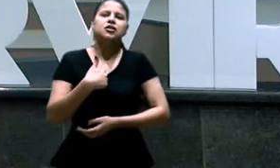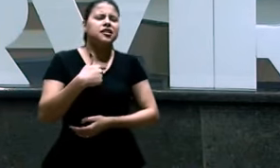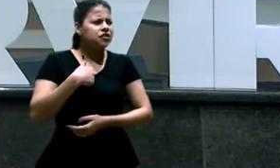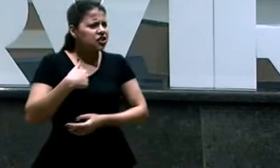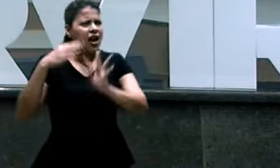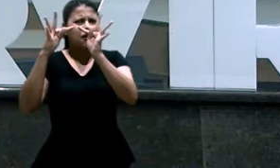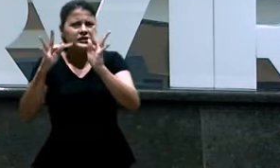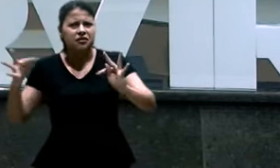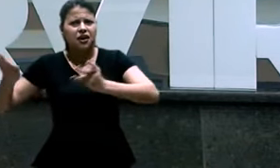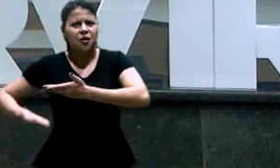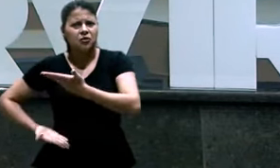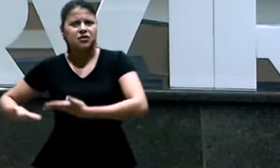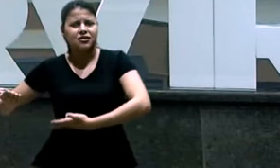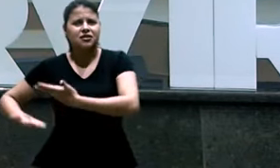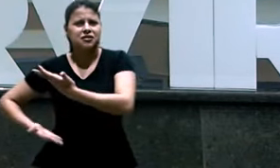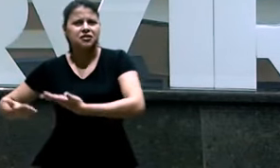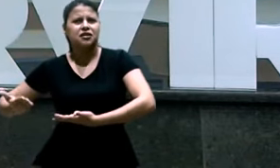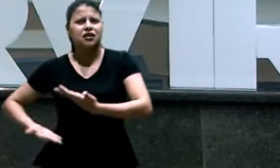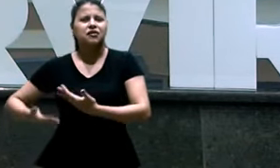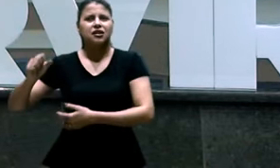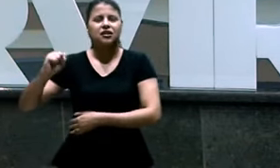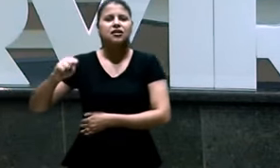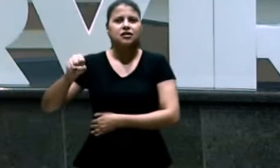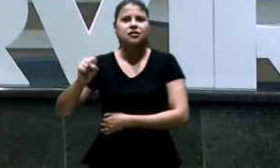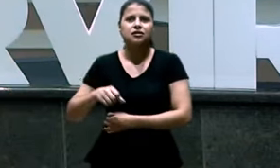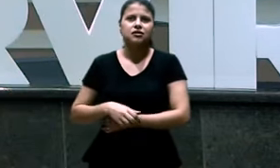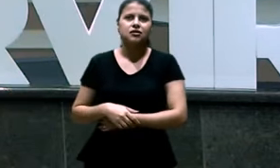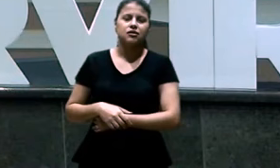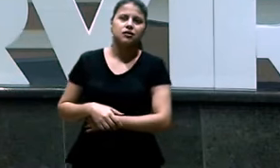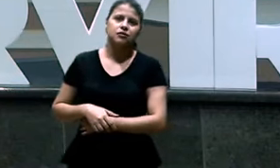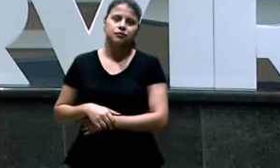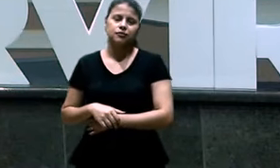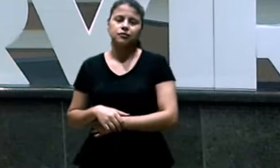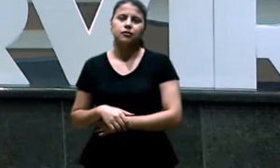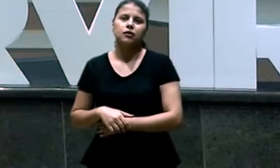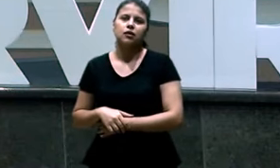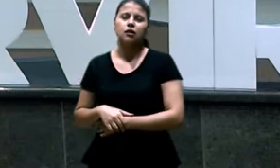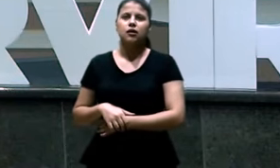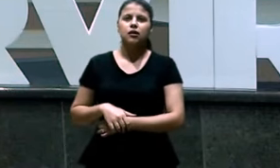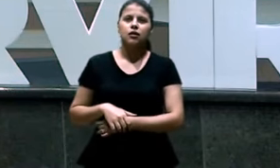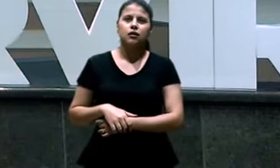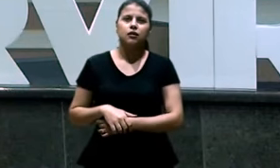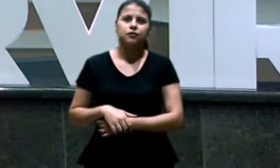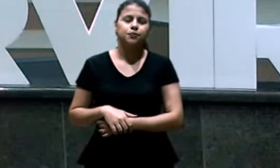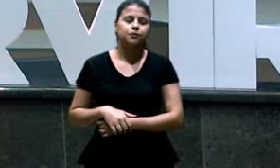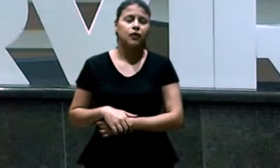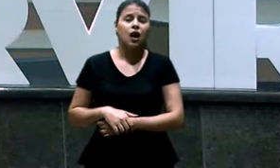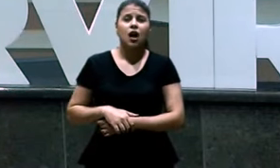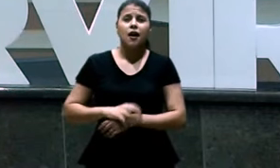lá ele colocou 2 bezerros, porque o povo gostava de bezerrinho, entre Dan e Berseba, e segundo a